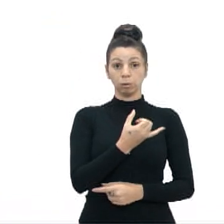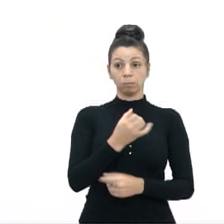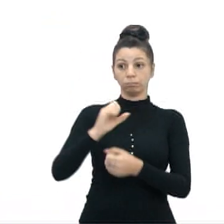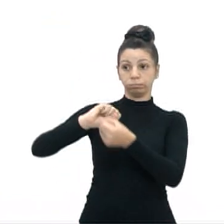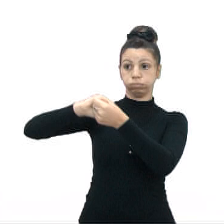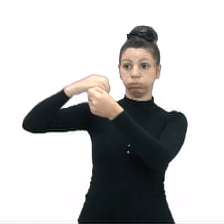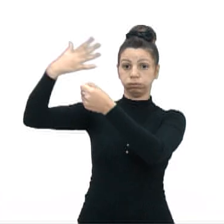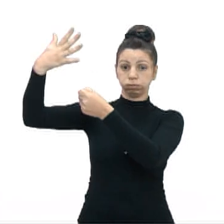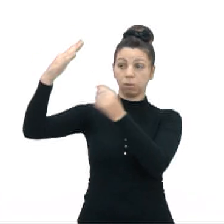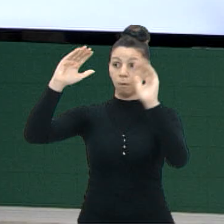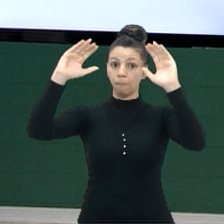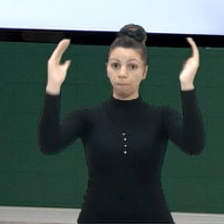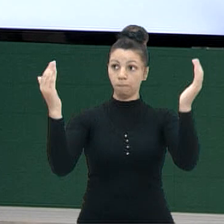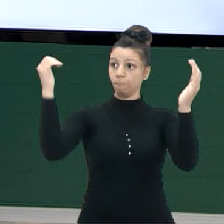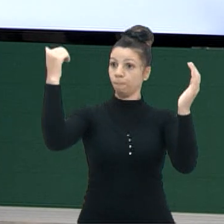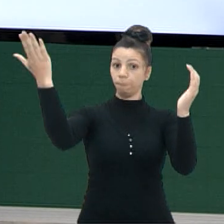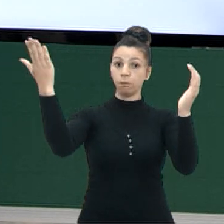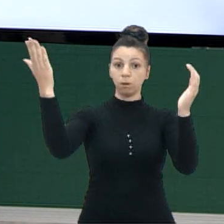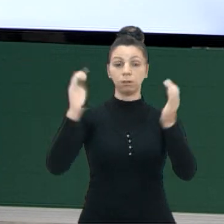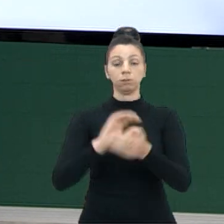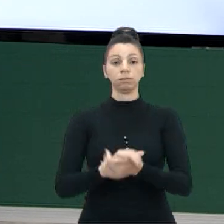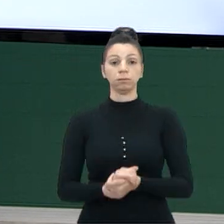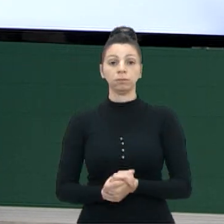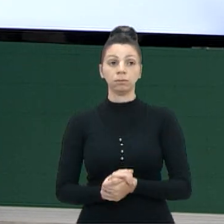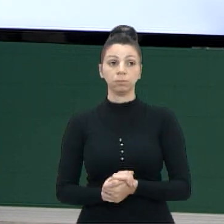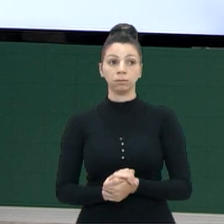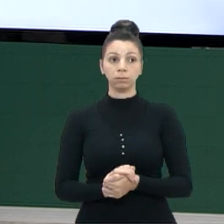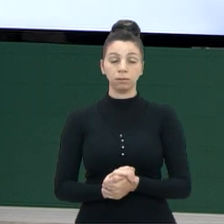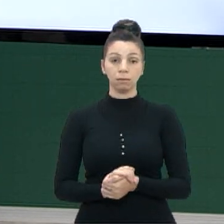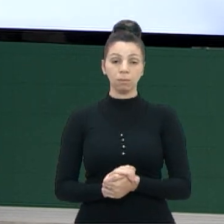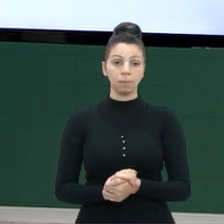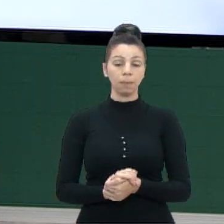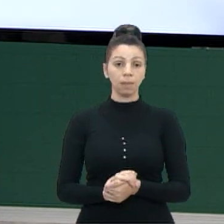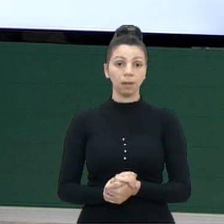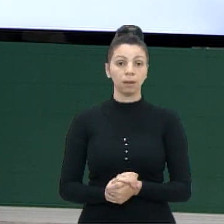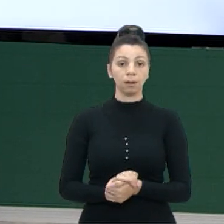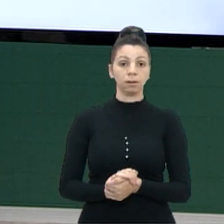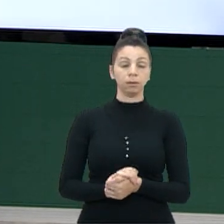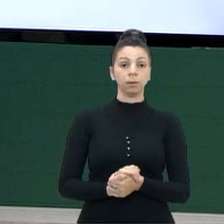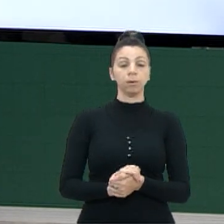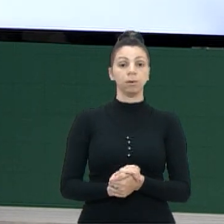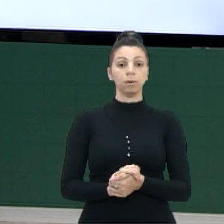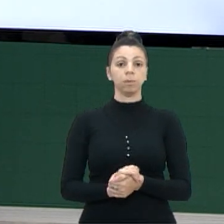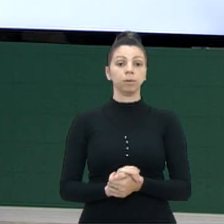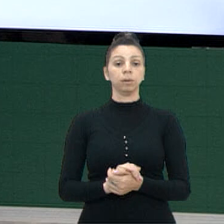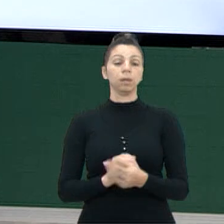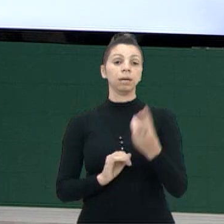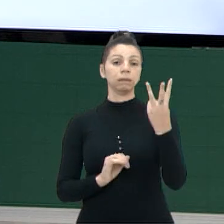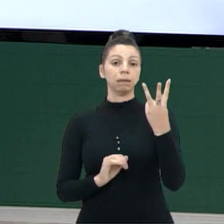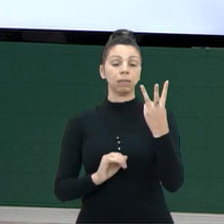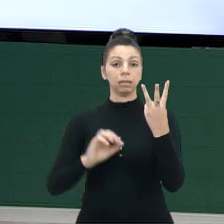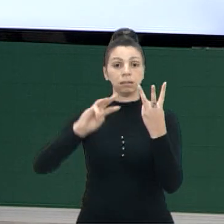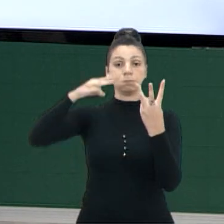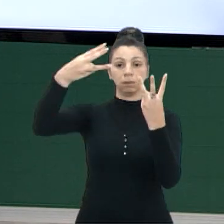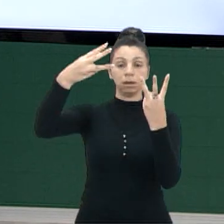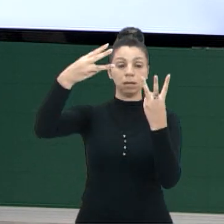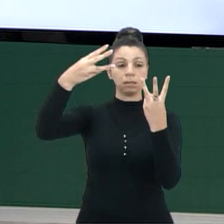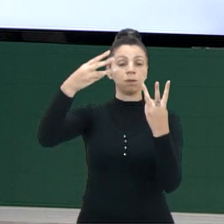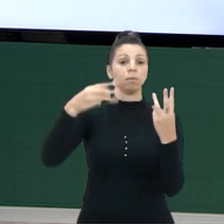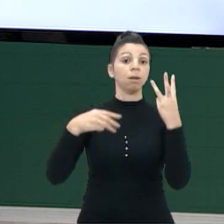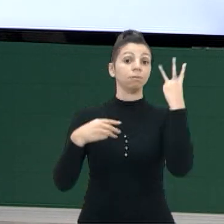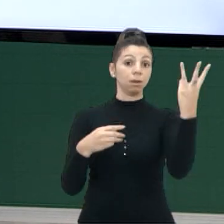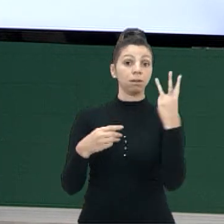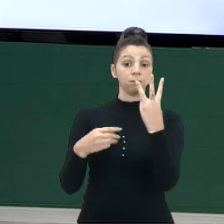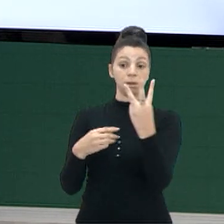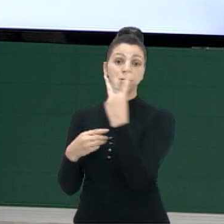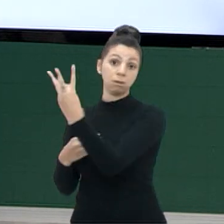parênteses. Menos 3 elevado ao cubo é 3 vezes 3 vezes 3. Sempre lembrando que tem o sinal na frente.